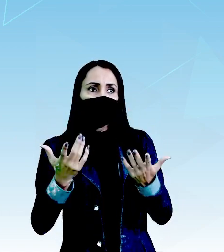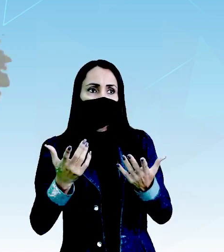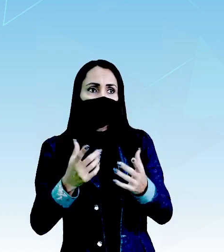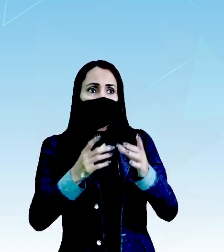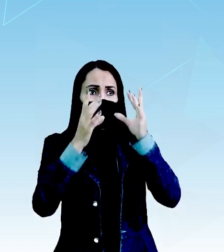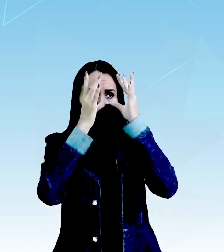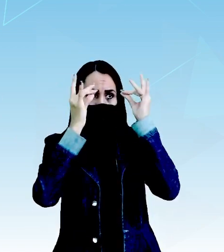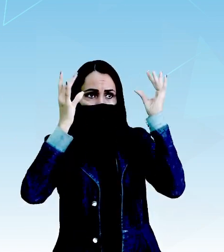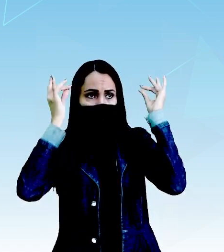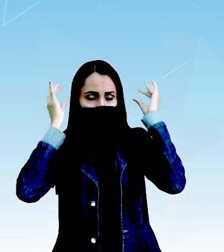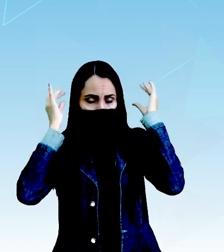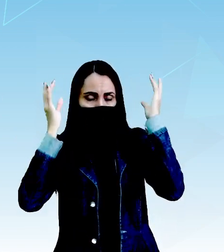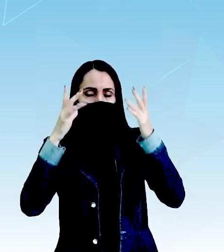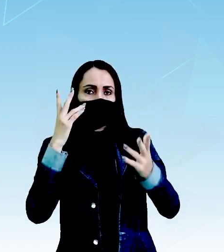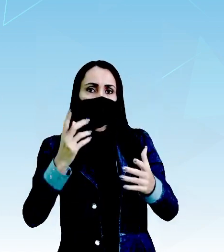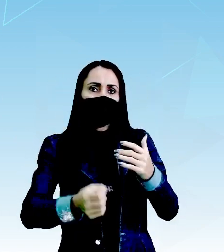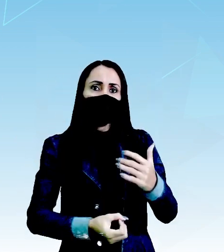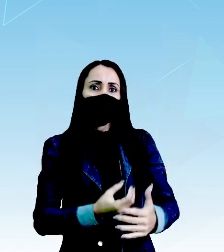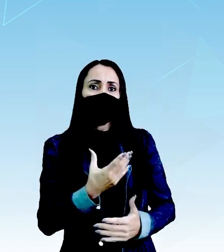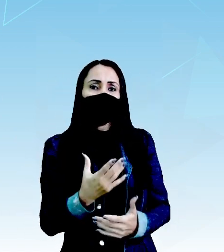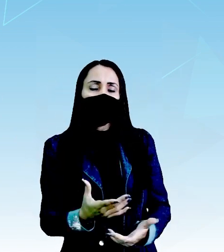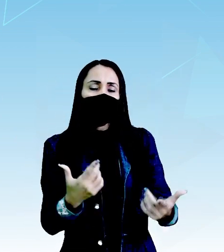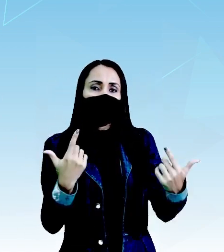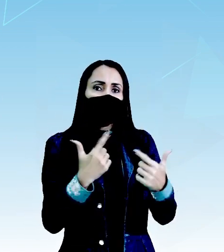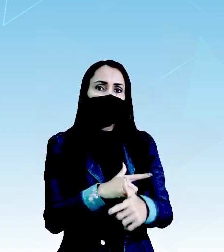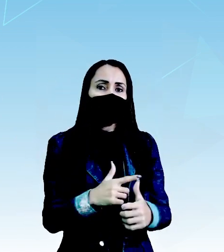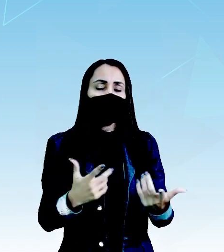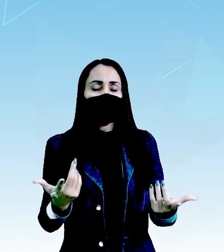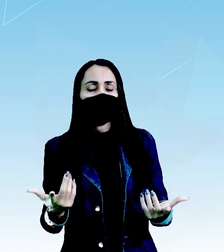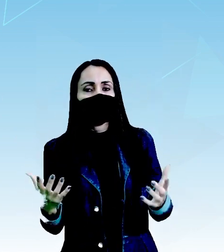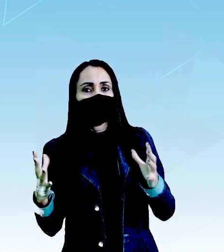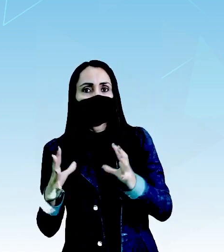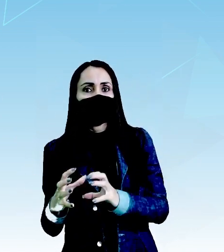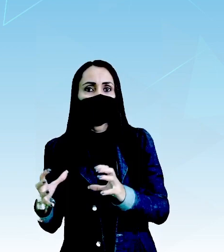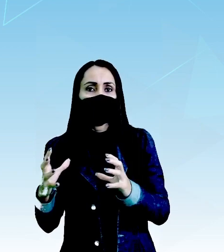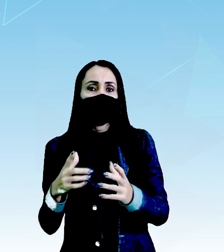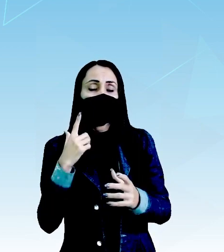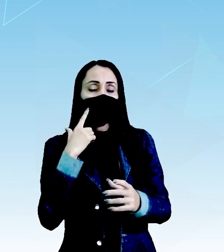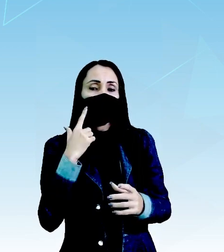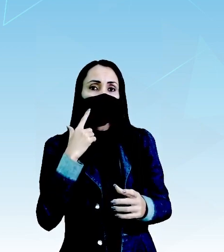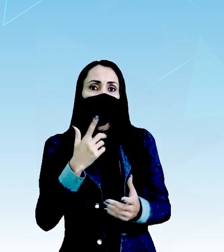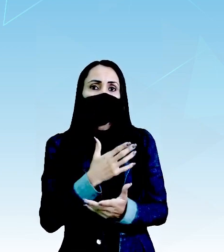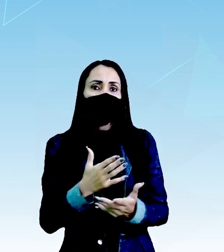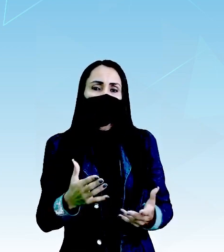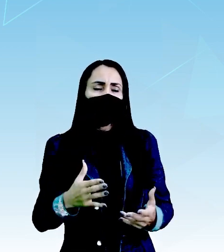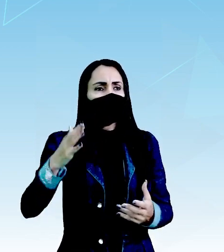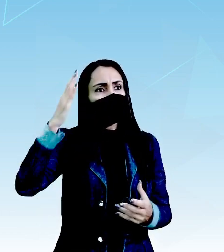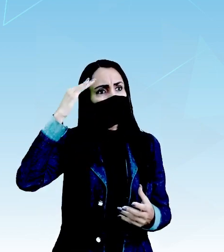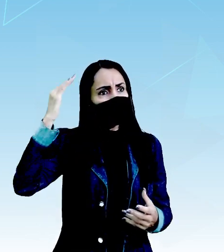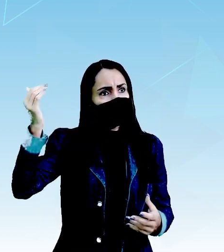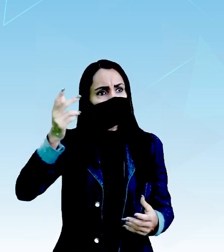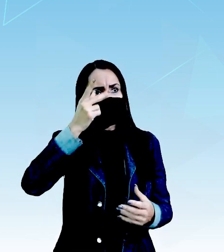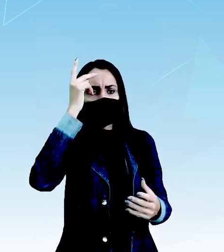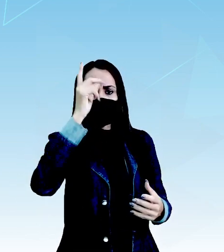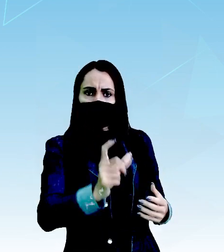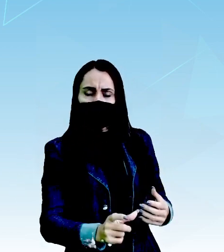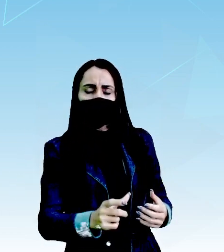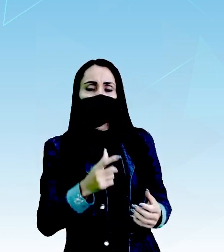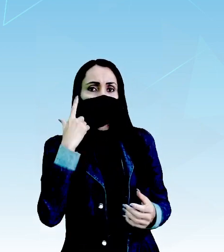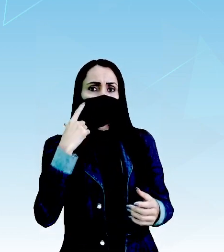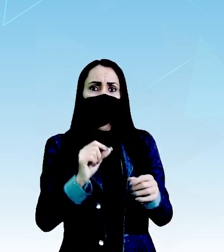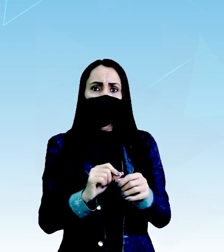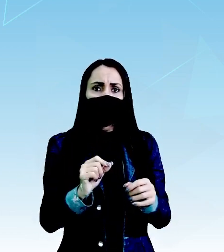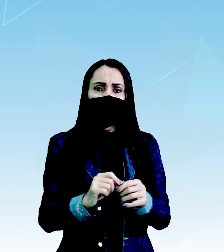surge com a tragédia e a comédia. E vocês sabem muito bem que um ator que se propõe a fazer